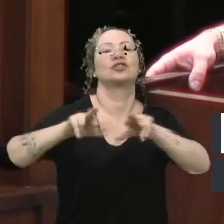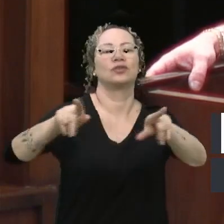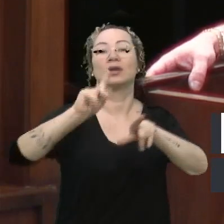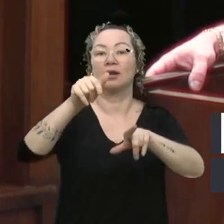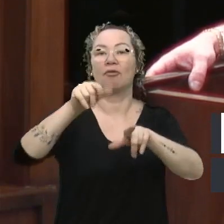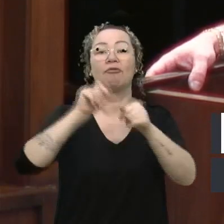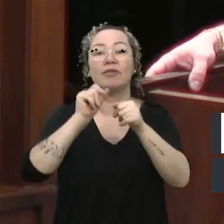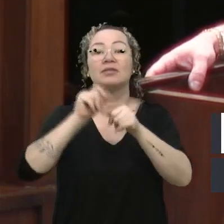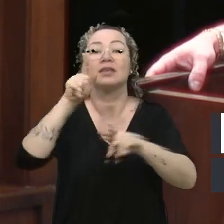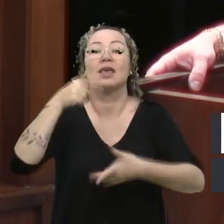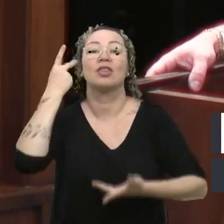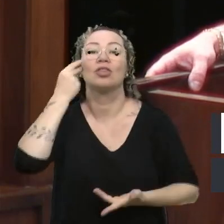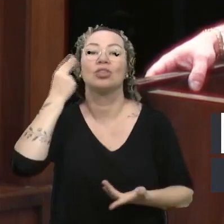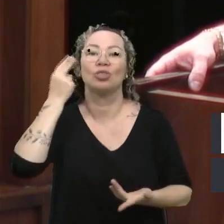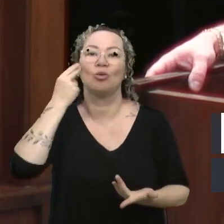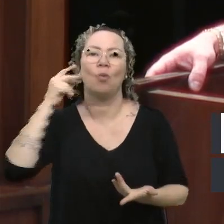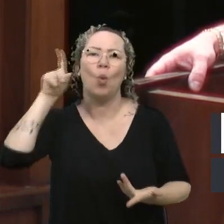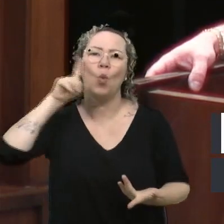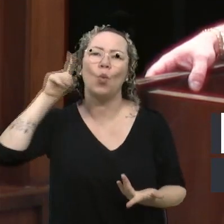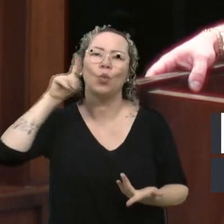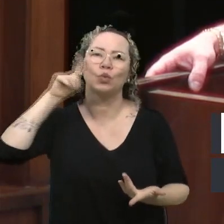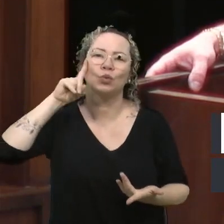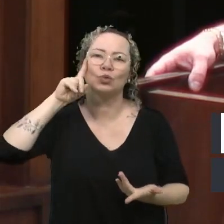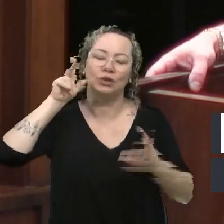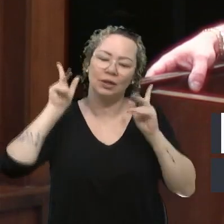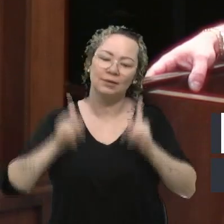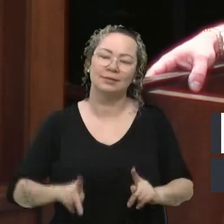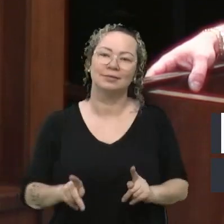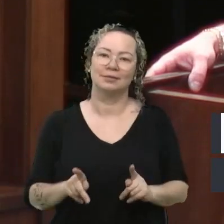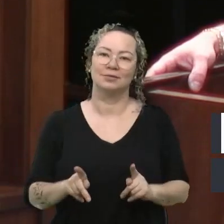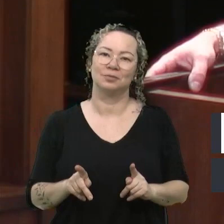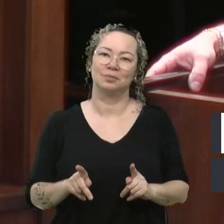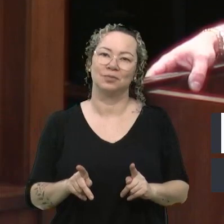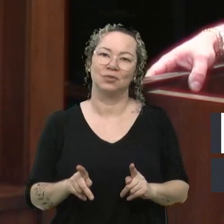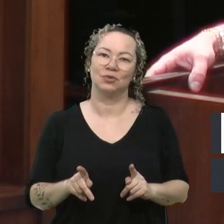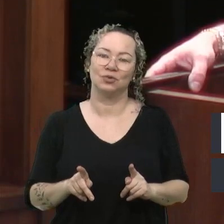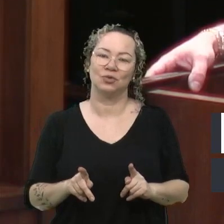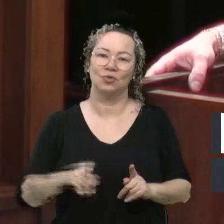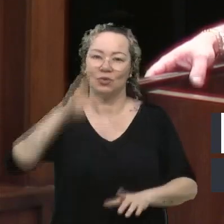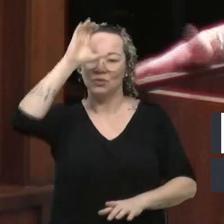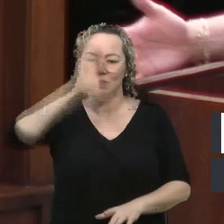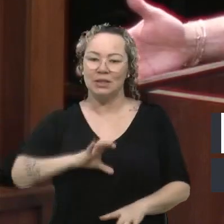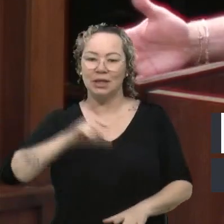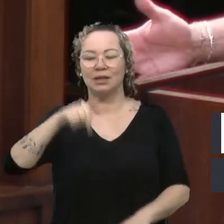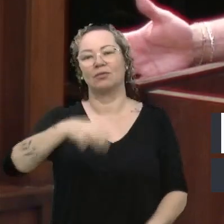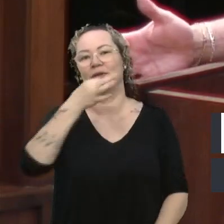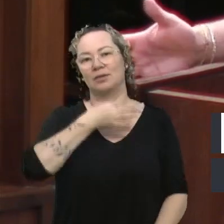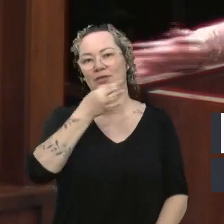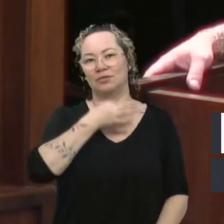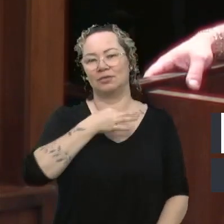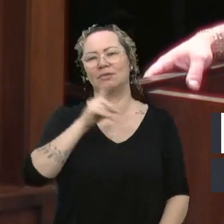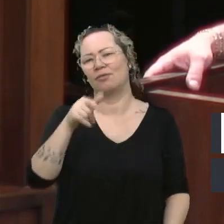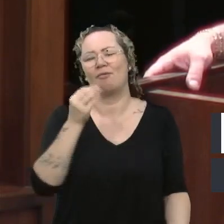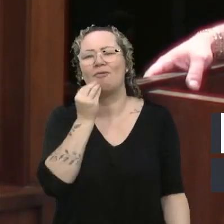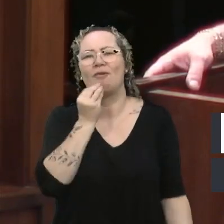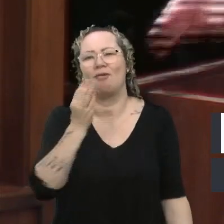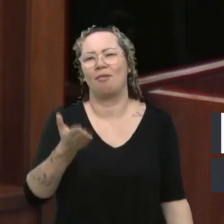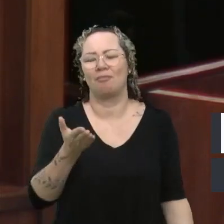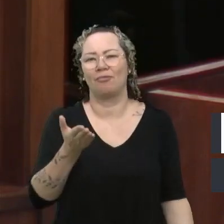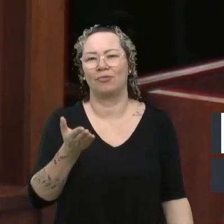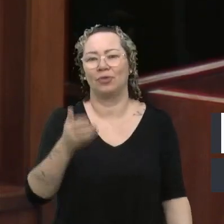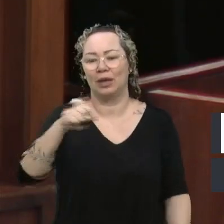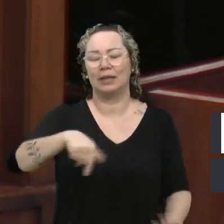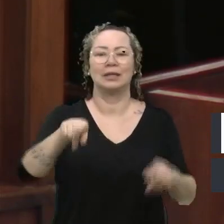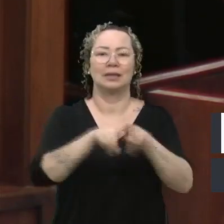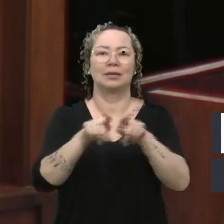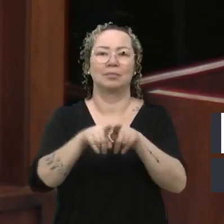normal, no dia a dia das pessoas, dos cidadãos caxienses. Então, obviamente, e aqui também